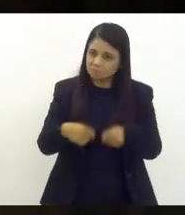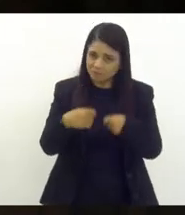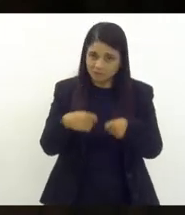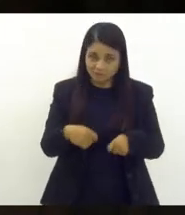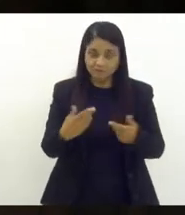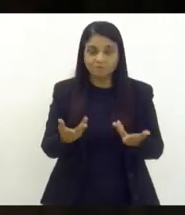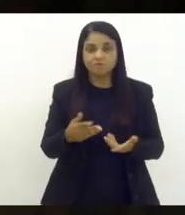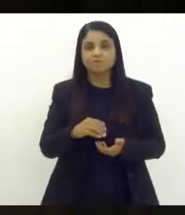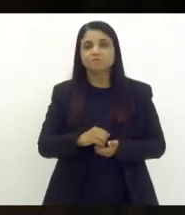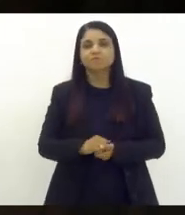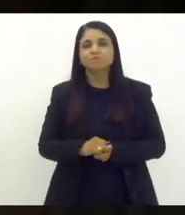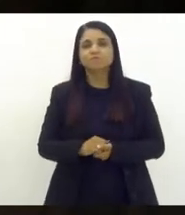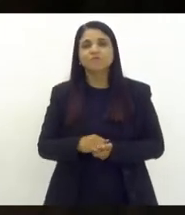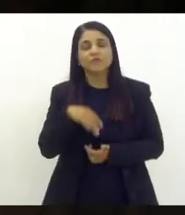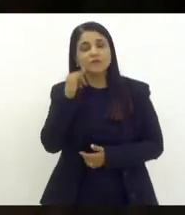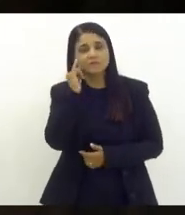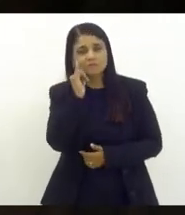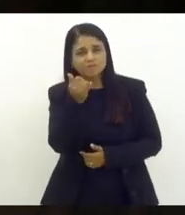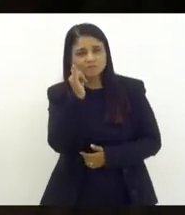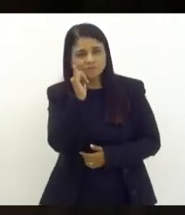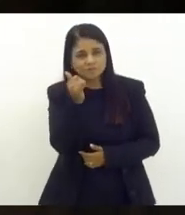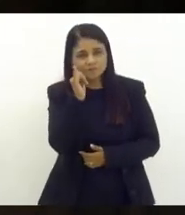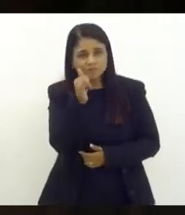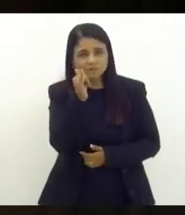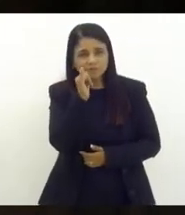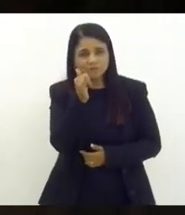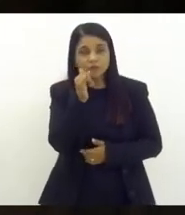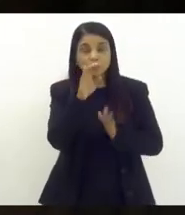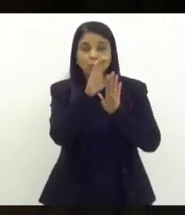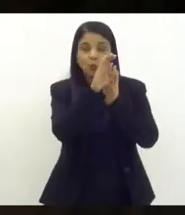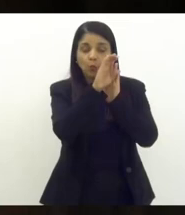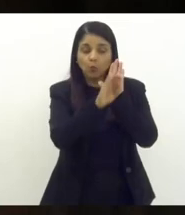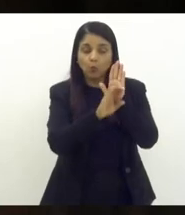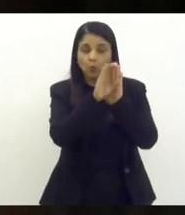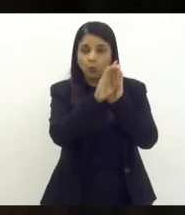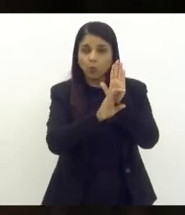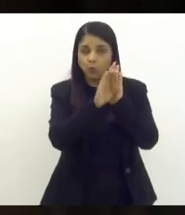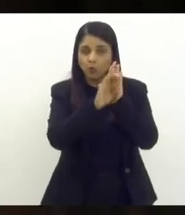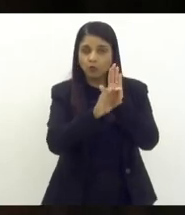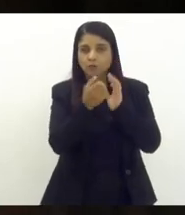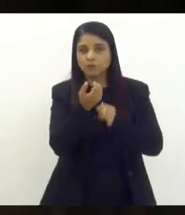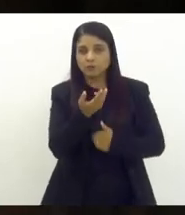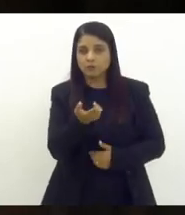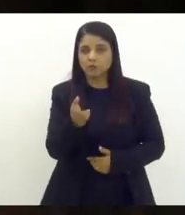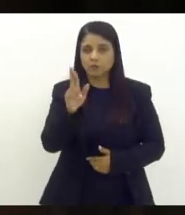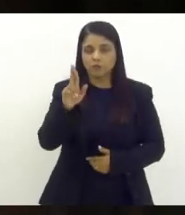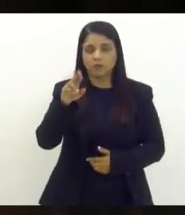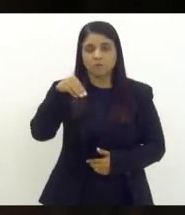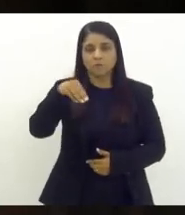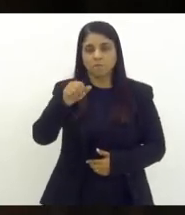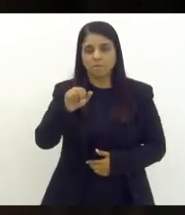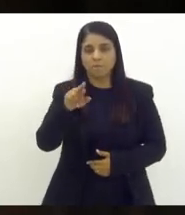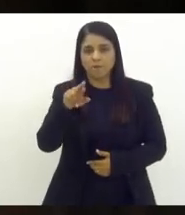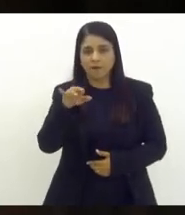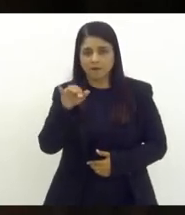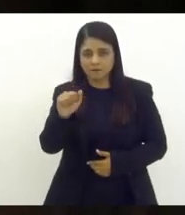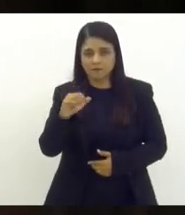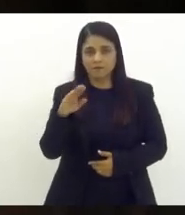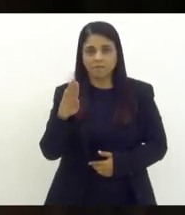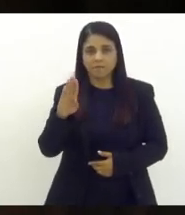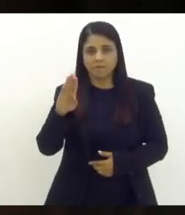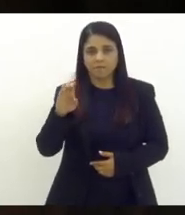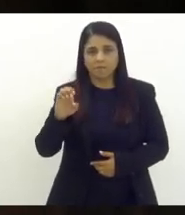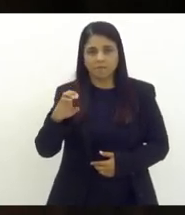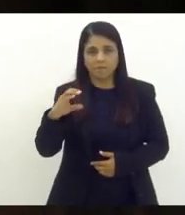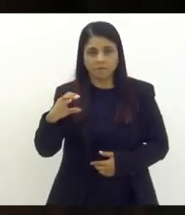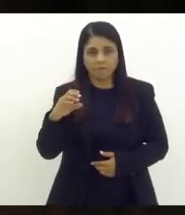aqui eh o currículo da dout Márcia Becker para que vocês compreenda